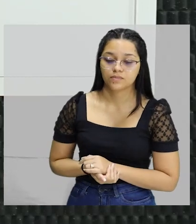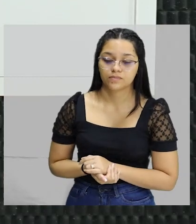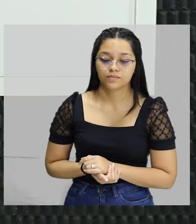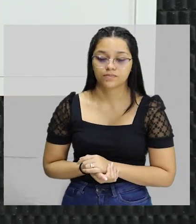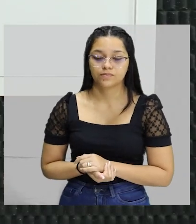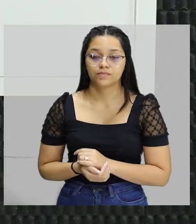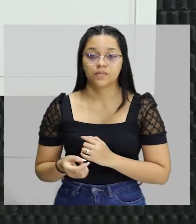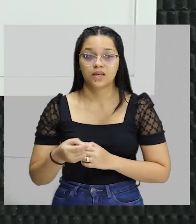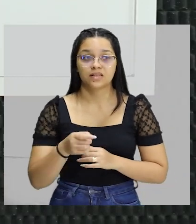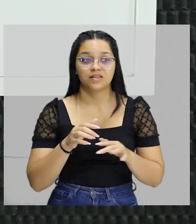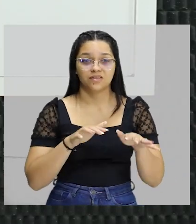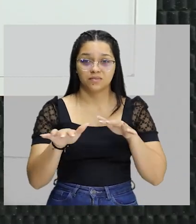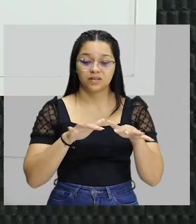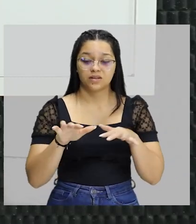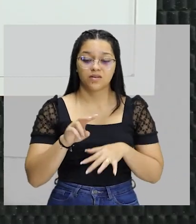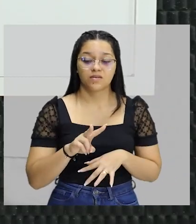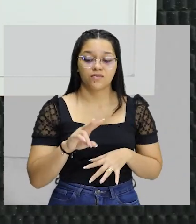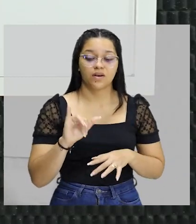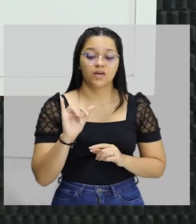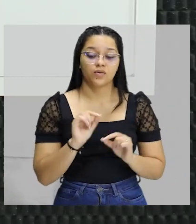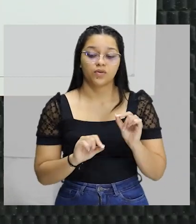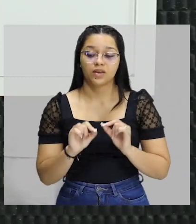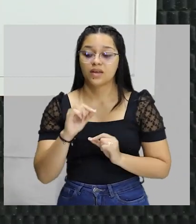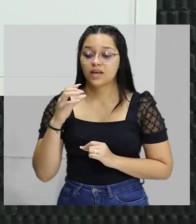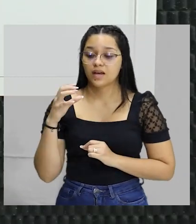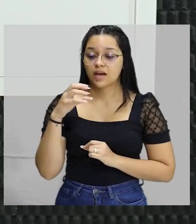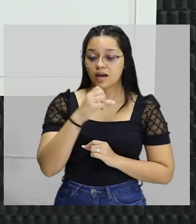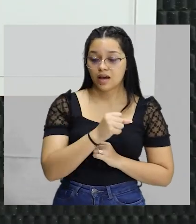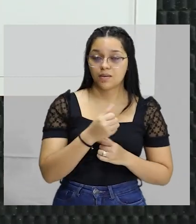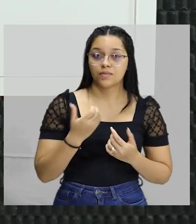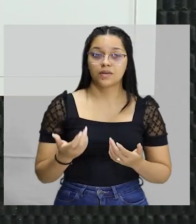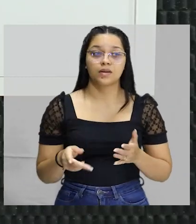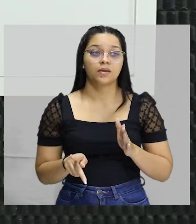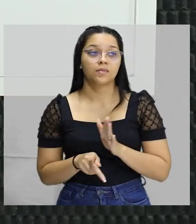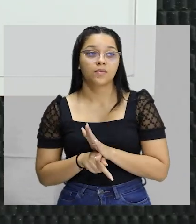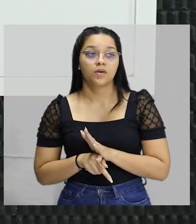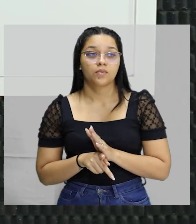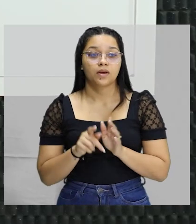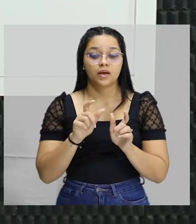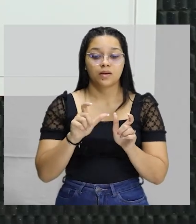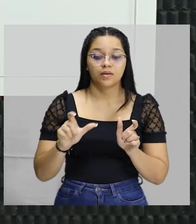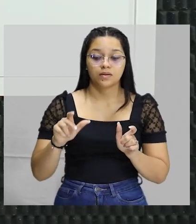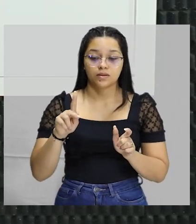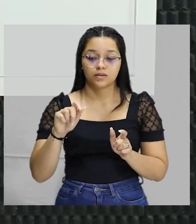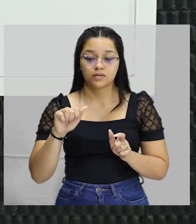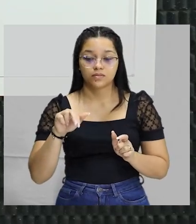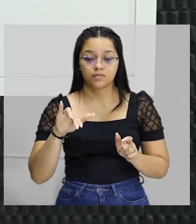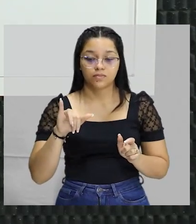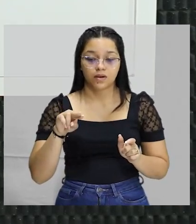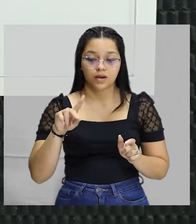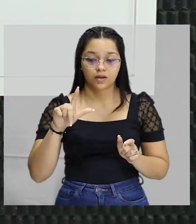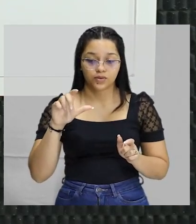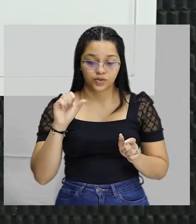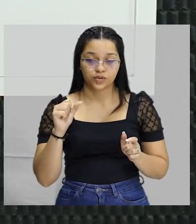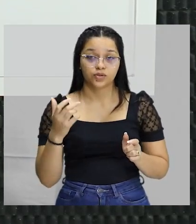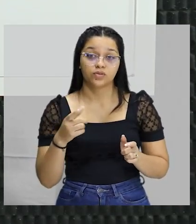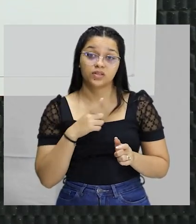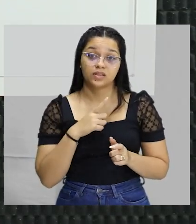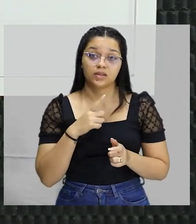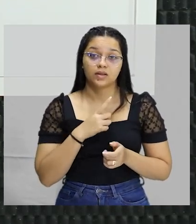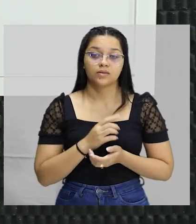estão mais próximas, esta vibração ela vai passar mais rapidamente para as partículas que vêm a